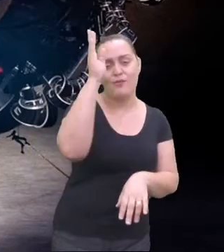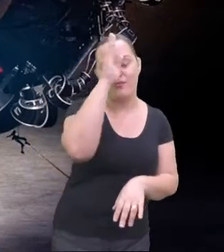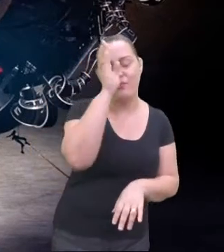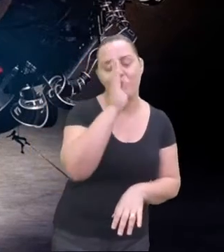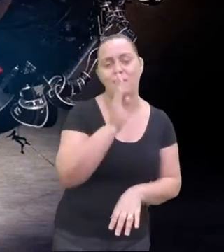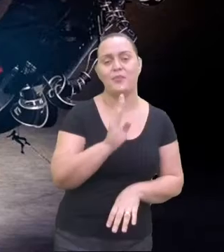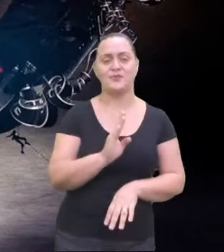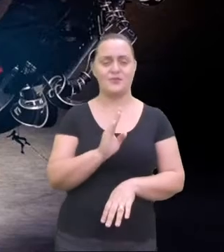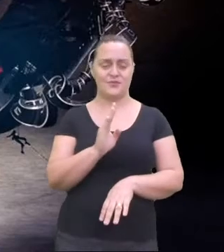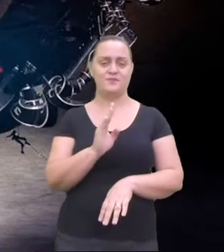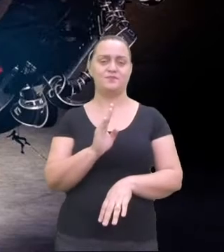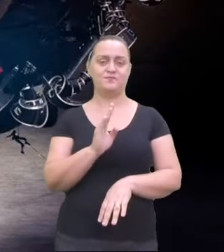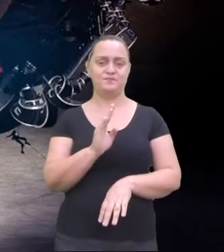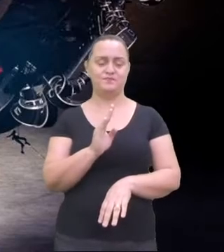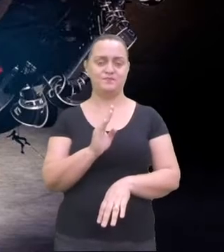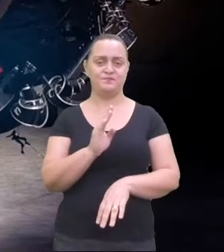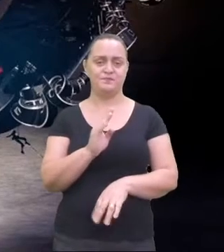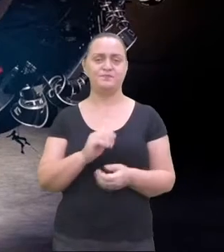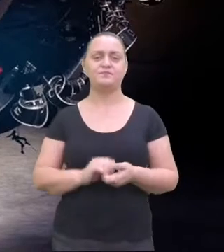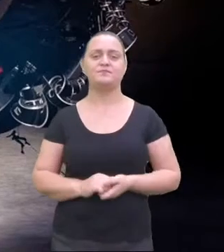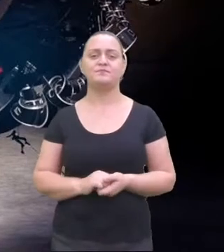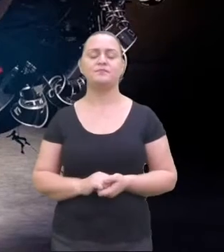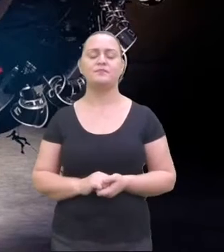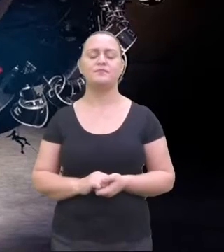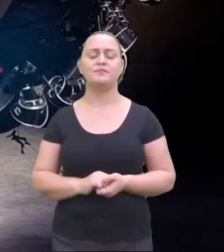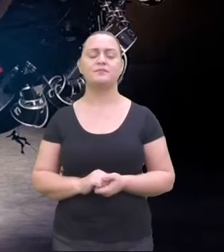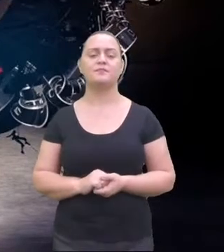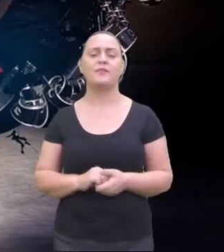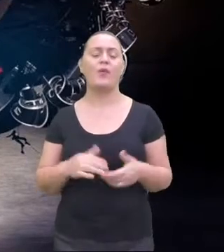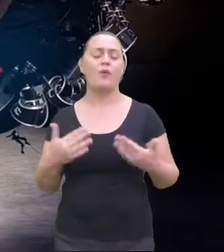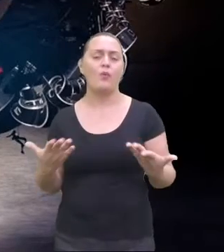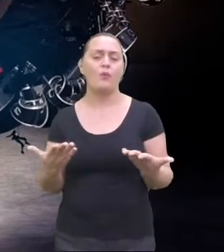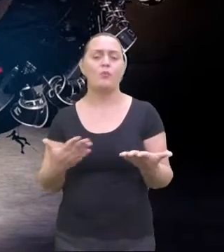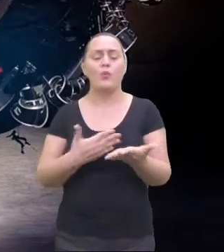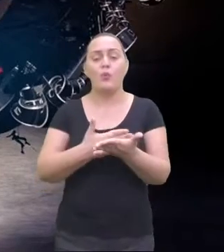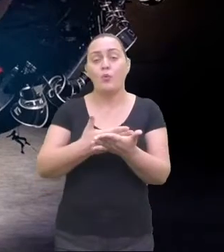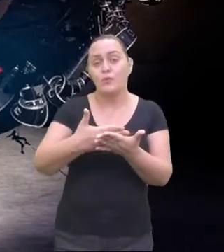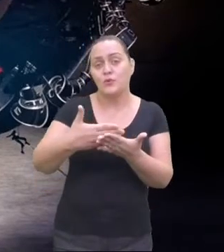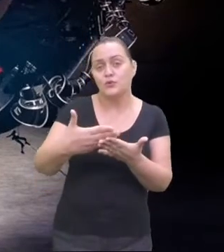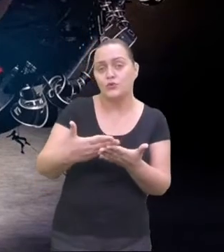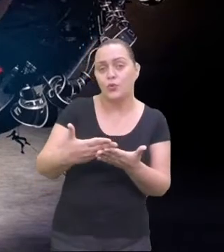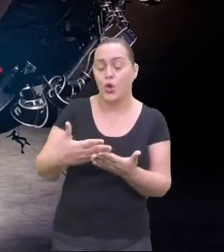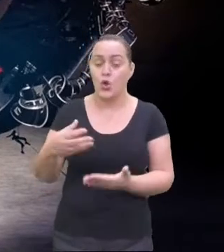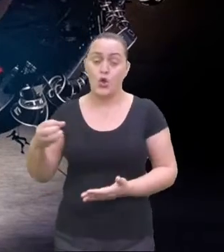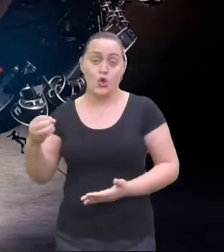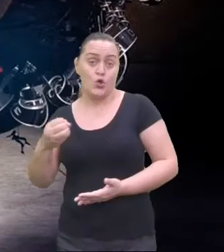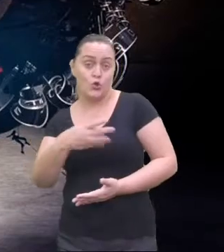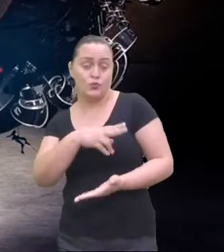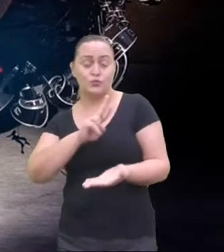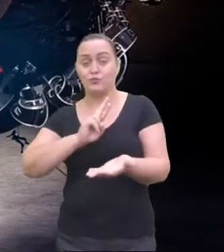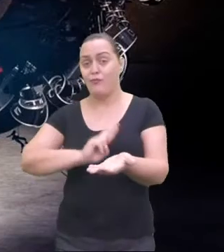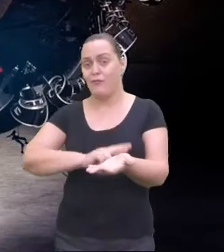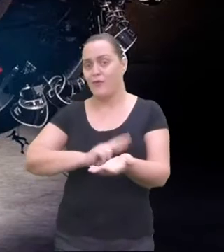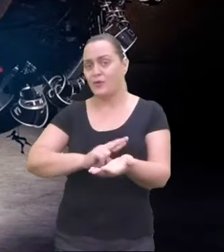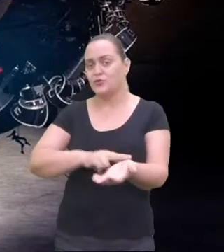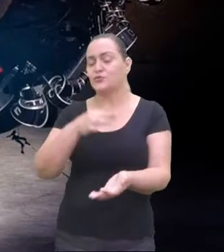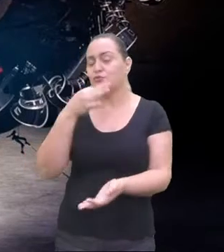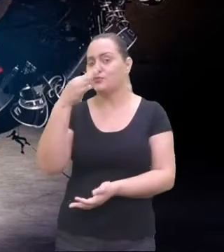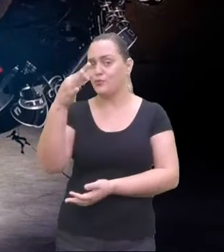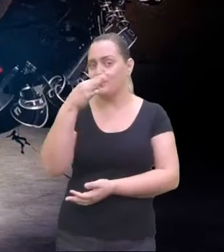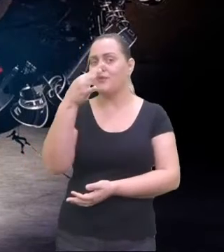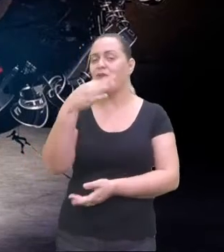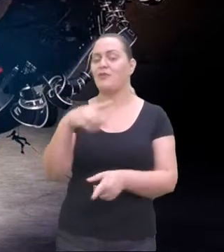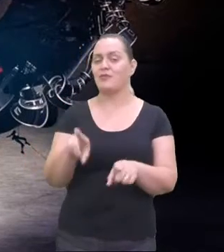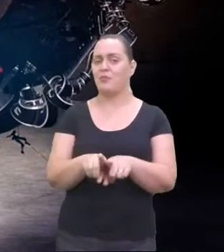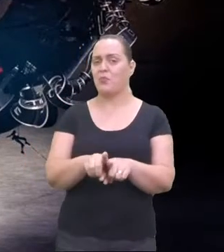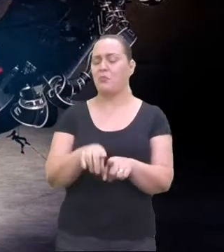Então, quando os instrumentos chegaram ao Brasil, foram se criando também novos ritmos musicais, né? O